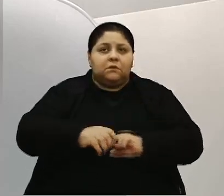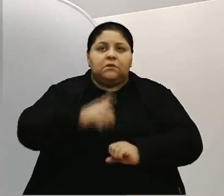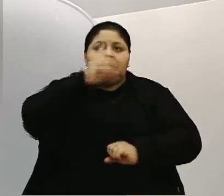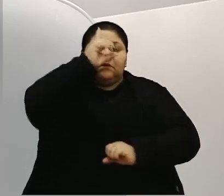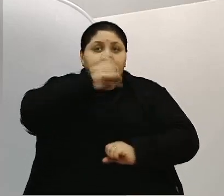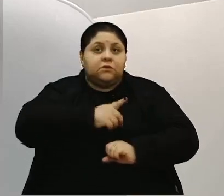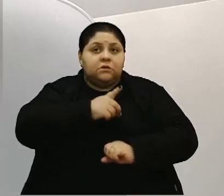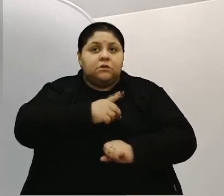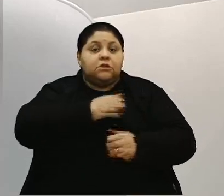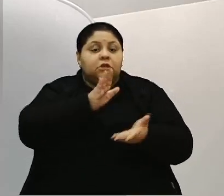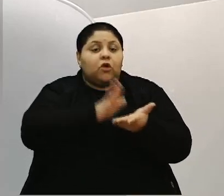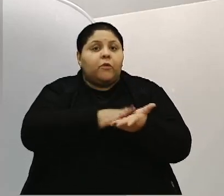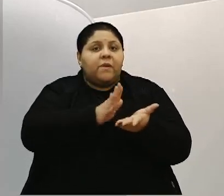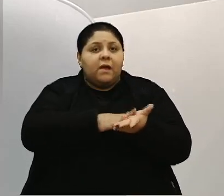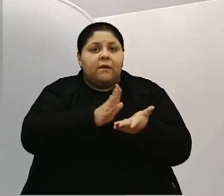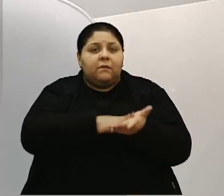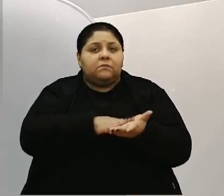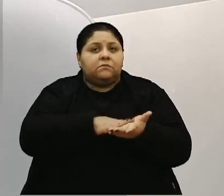de cobrar.